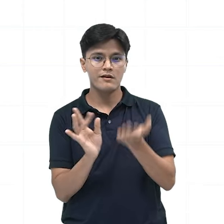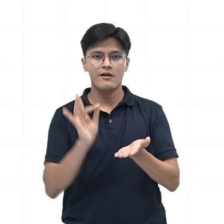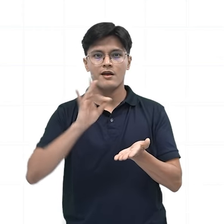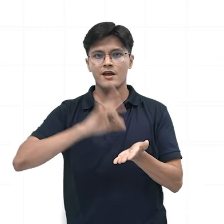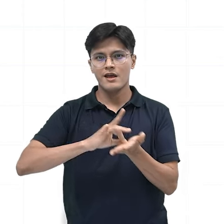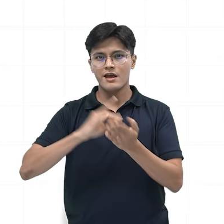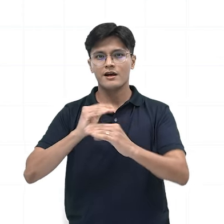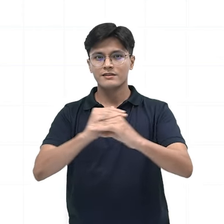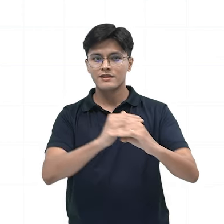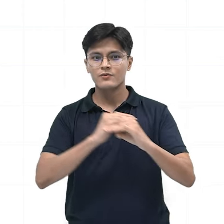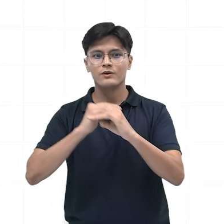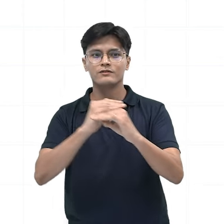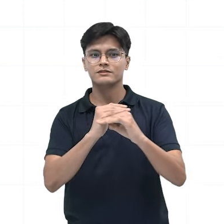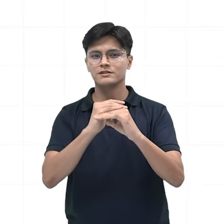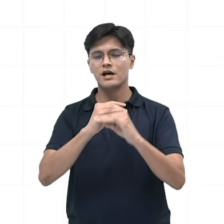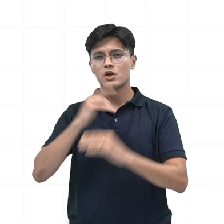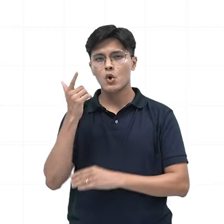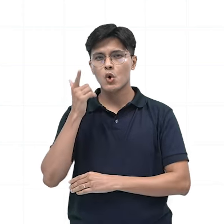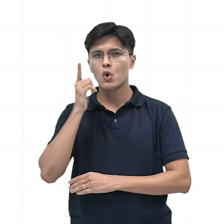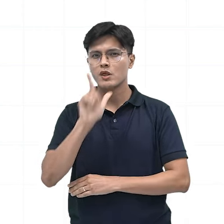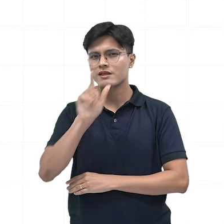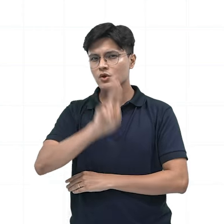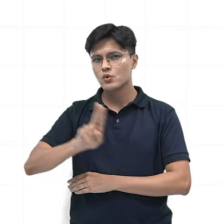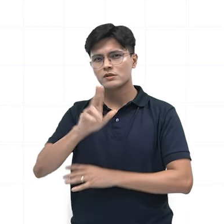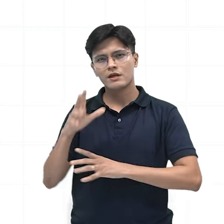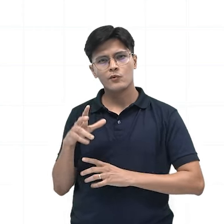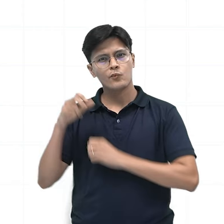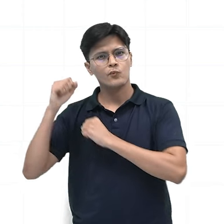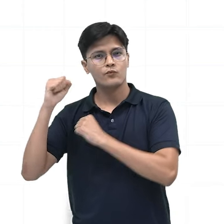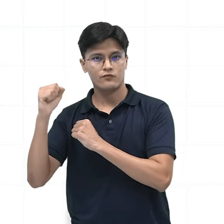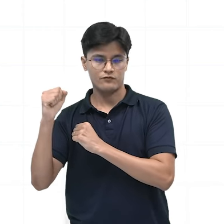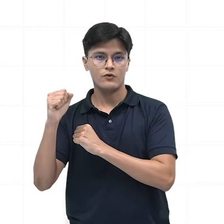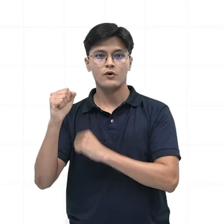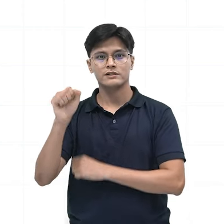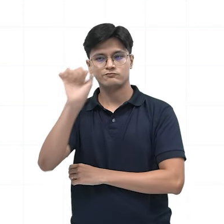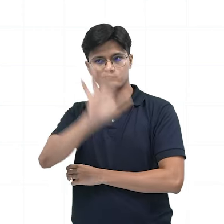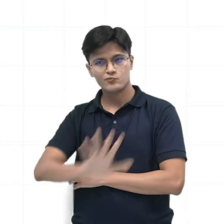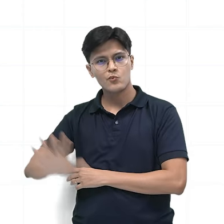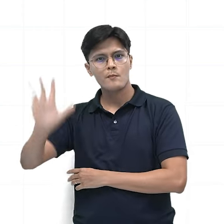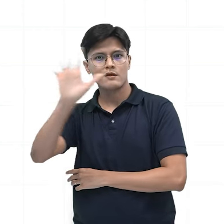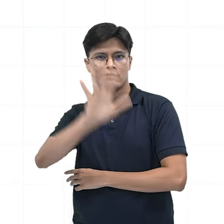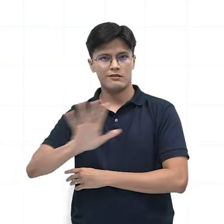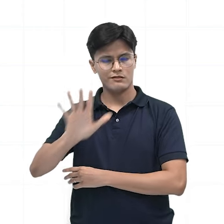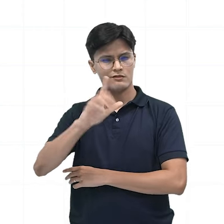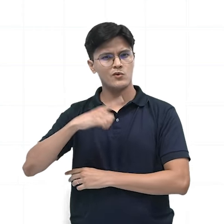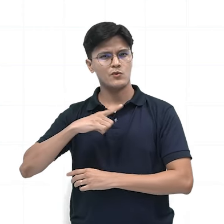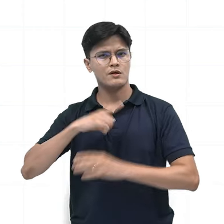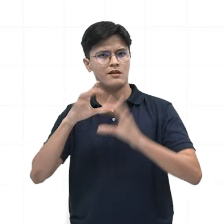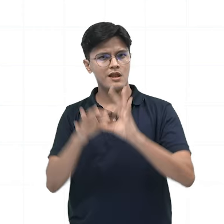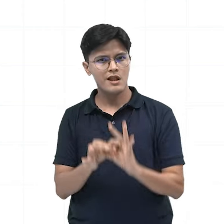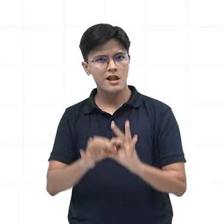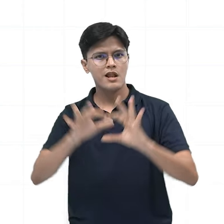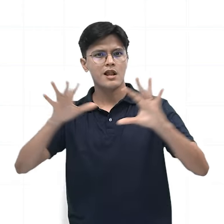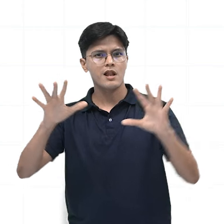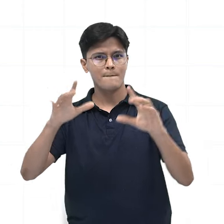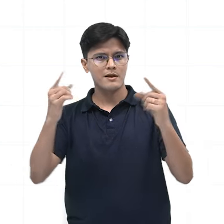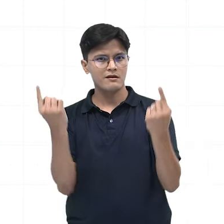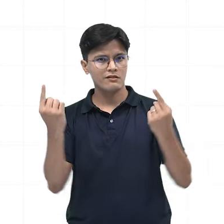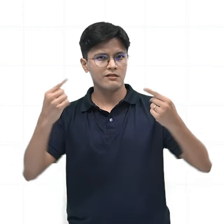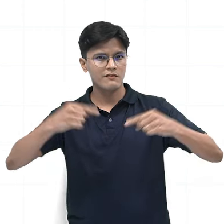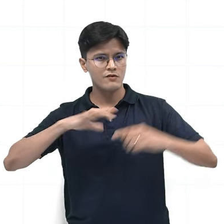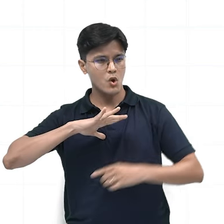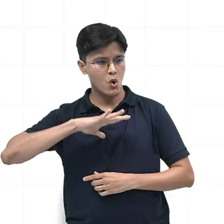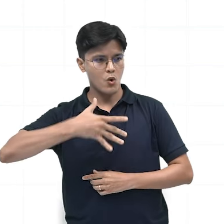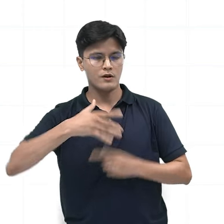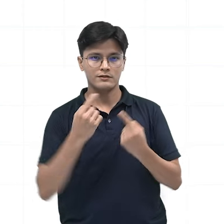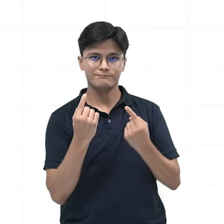braço forte, em teu seio, ó liberdade, desafia o nosso peito à